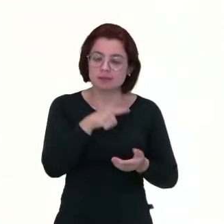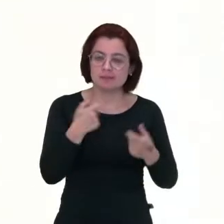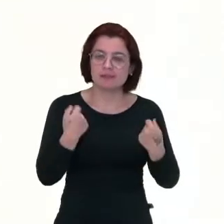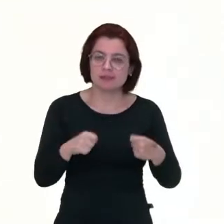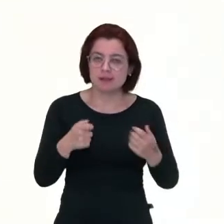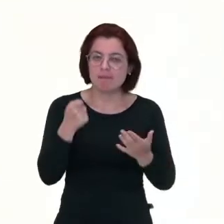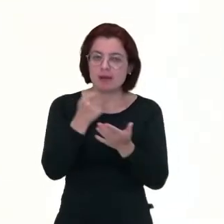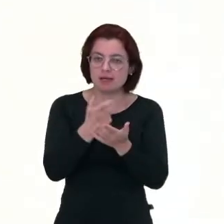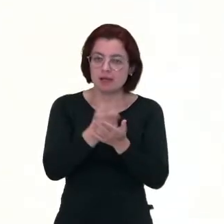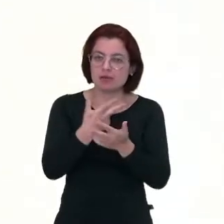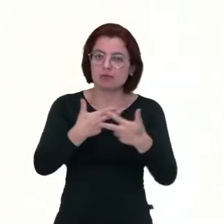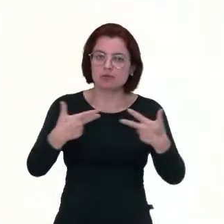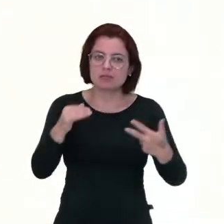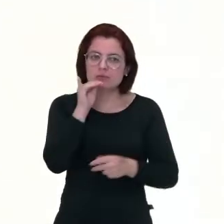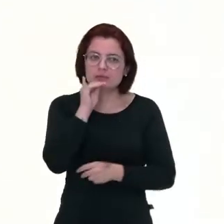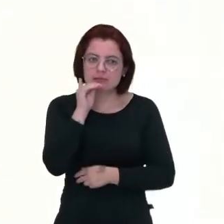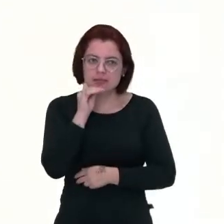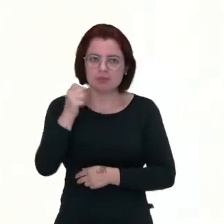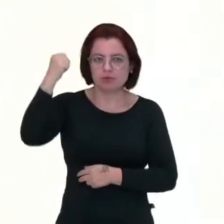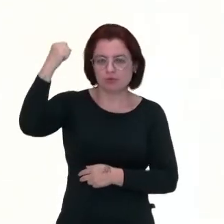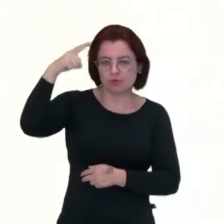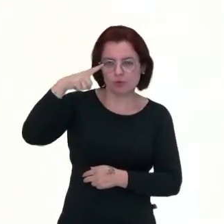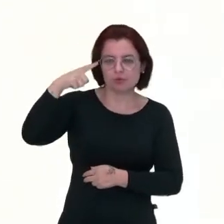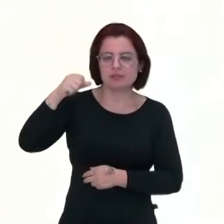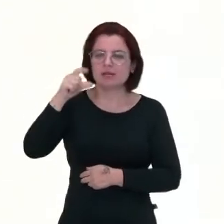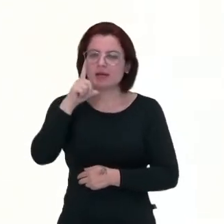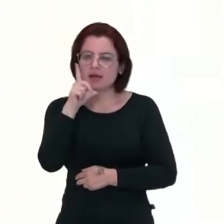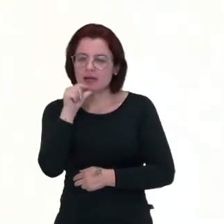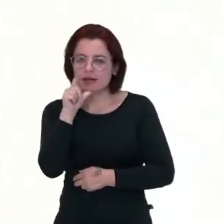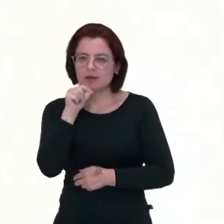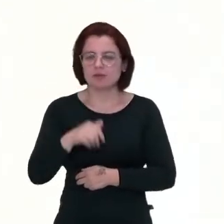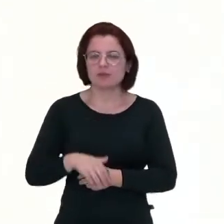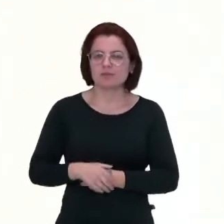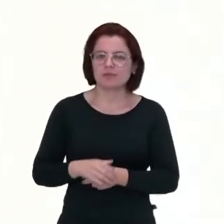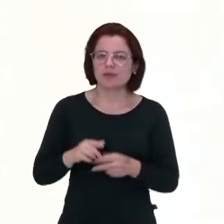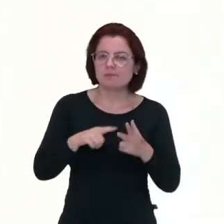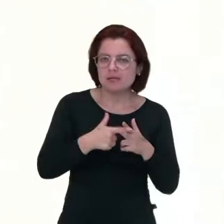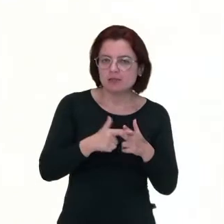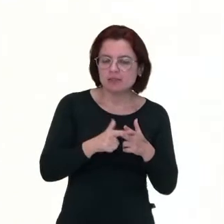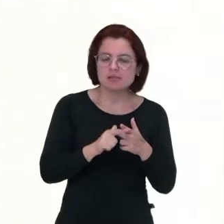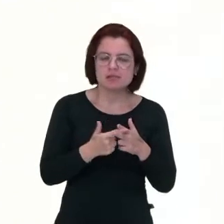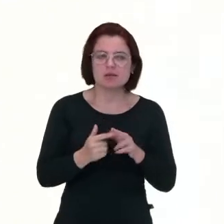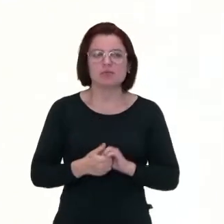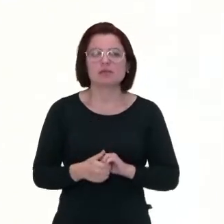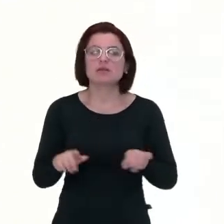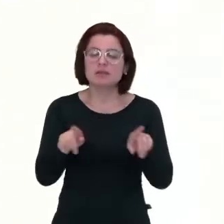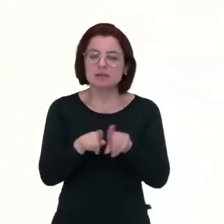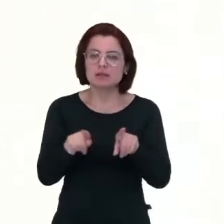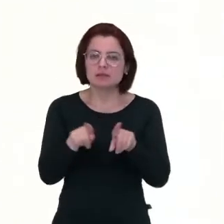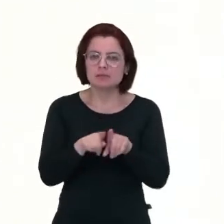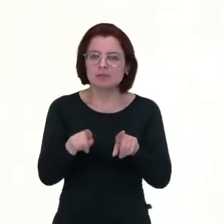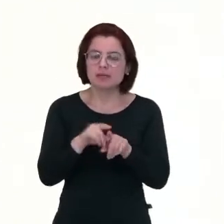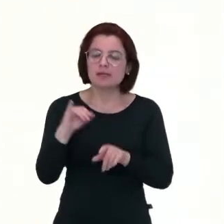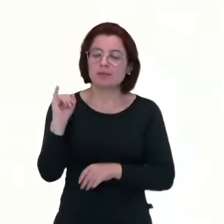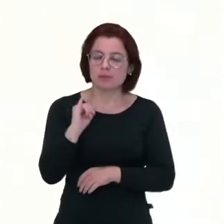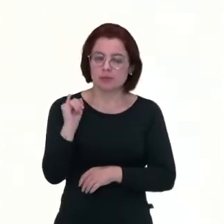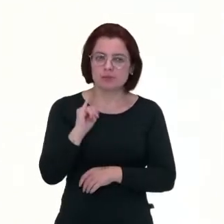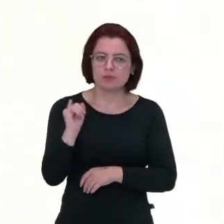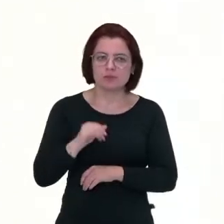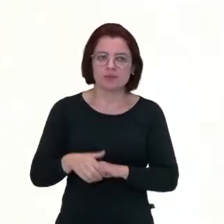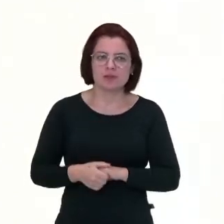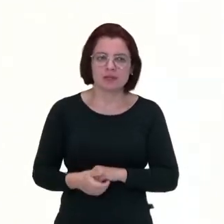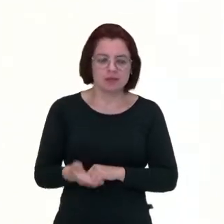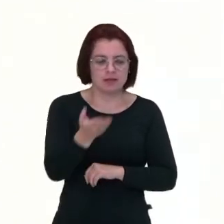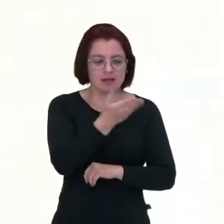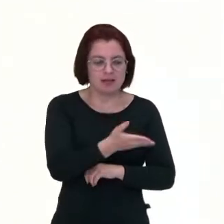do imóvel, como de iluminação, água, manutenção e até mesmo impostos. Esse